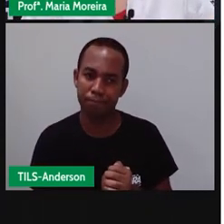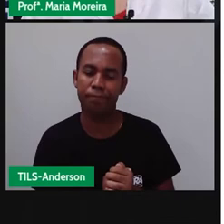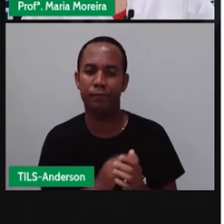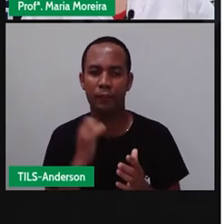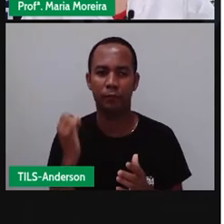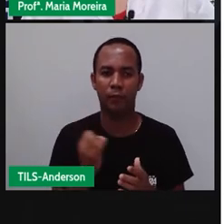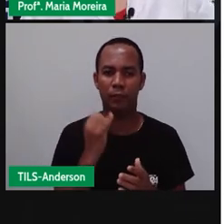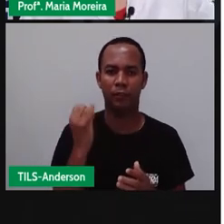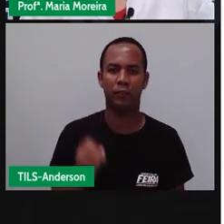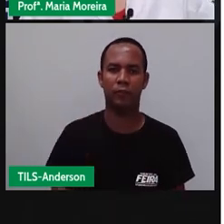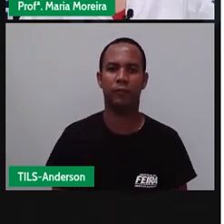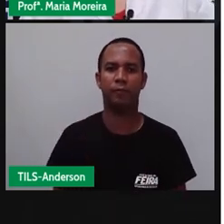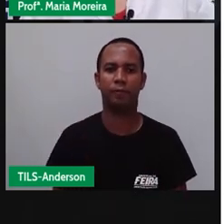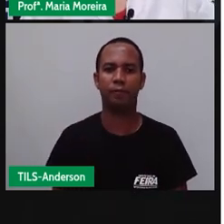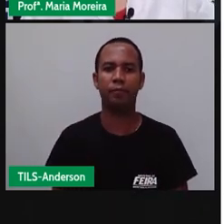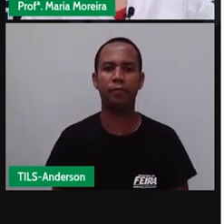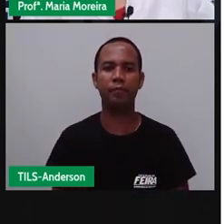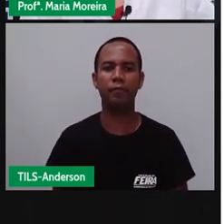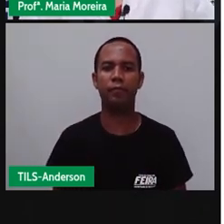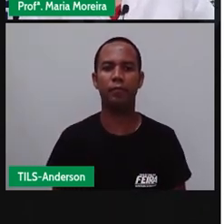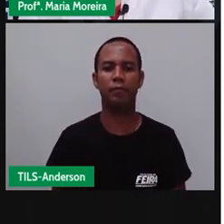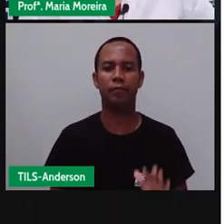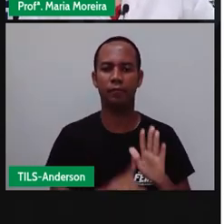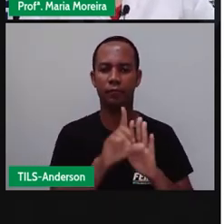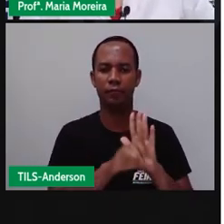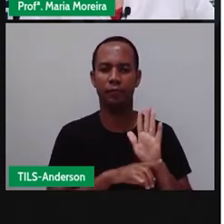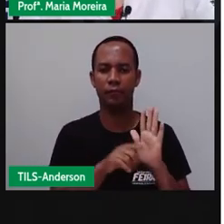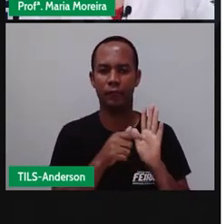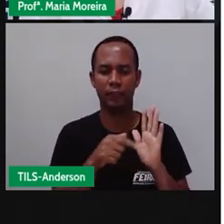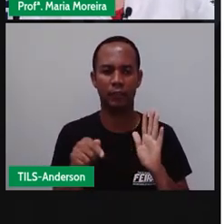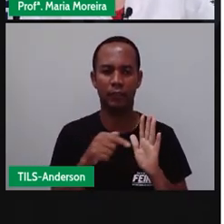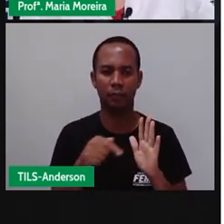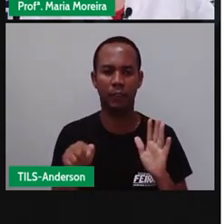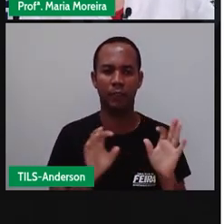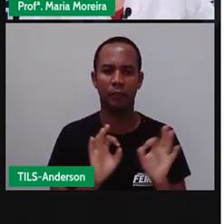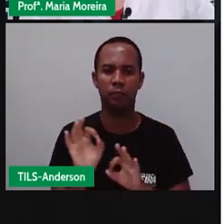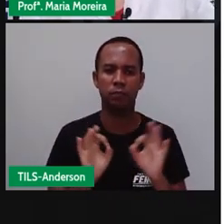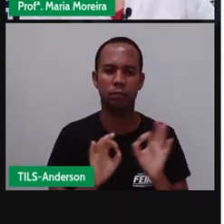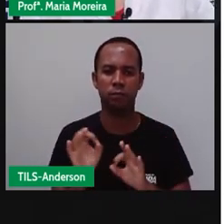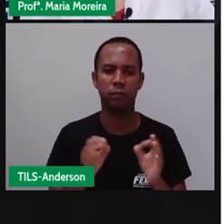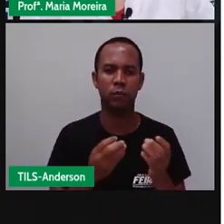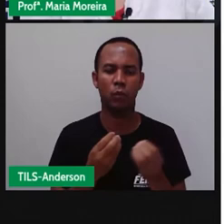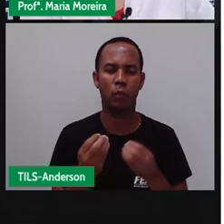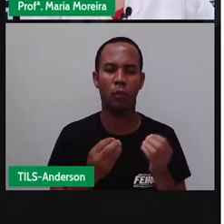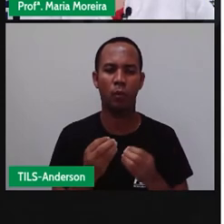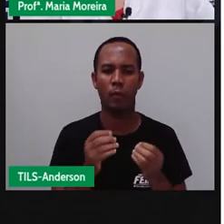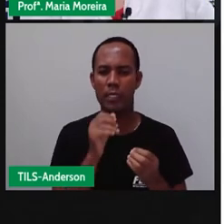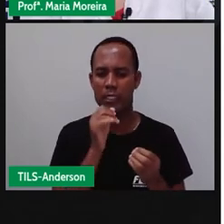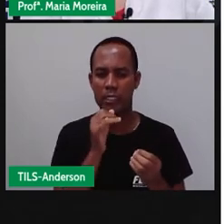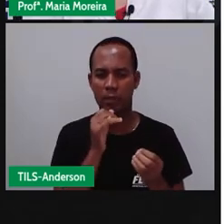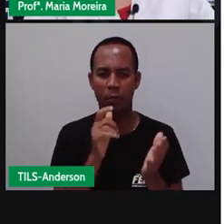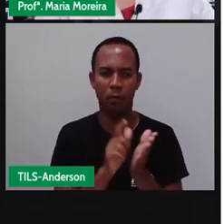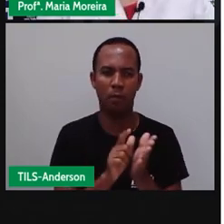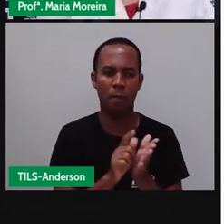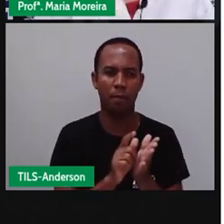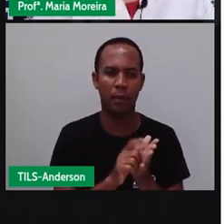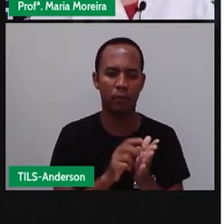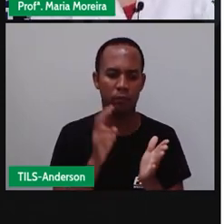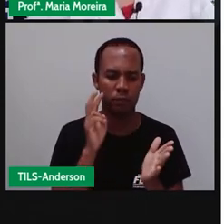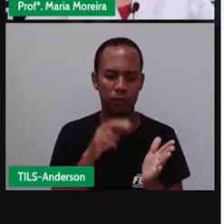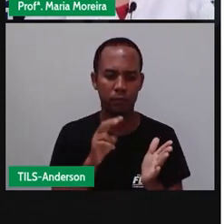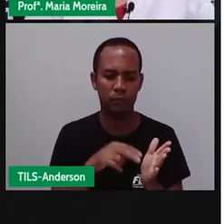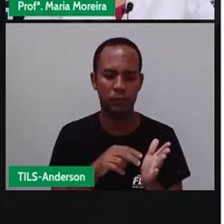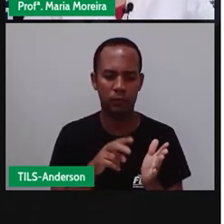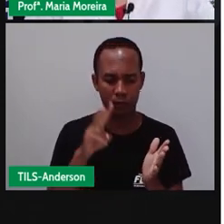viagem. Lista para programar a semana, né? Colocar no papel os seus compromissos da semana. Ou seja,